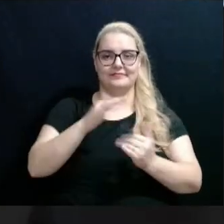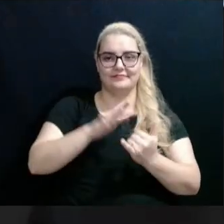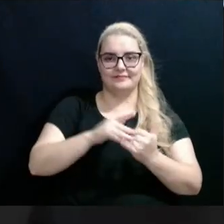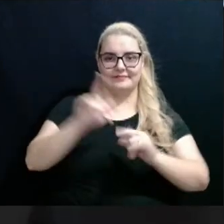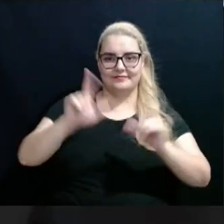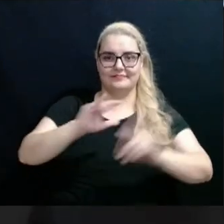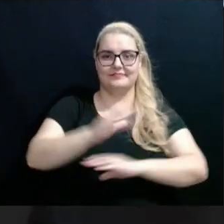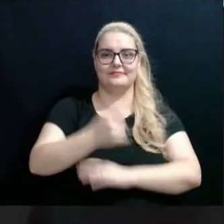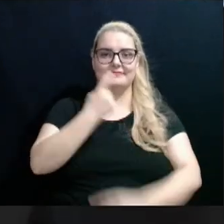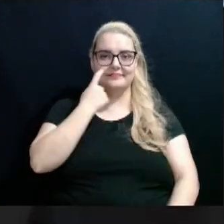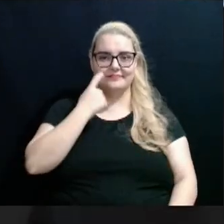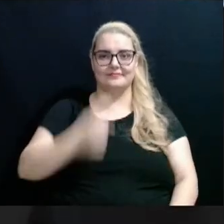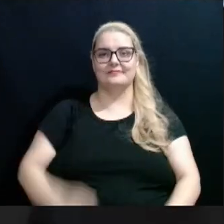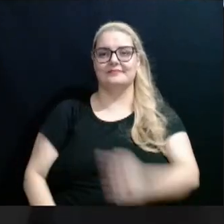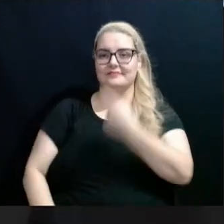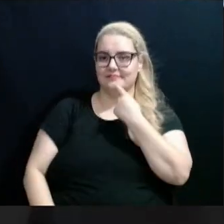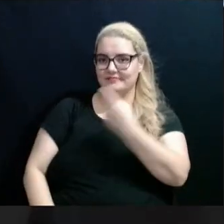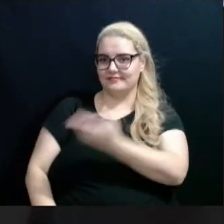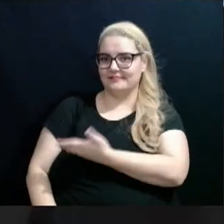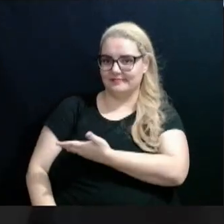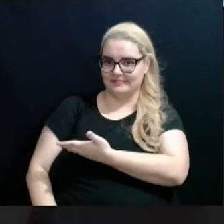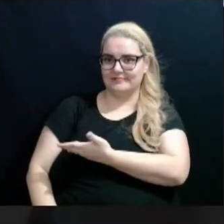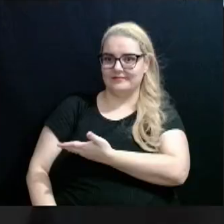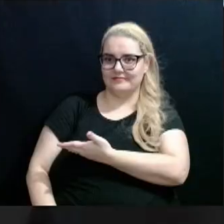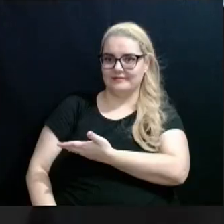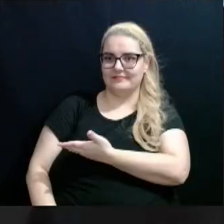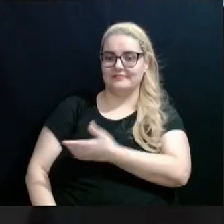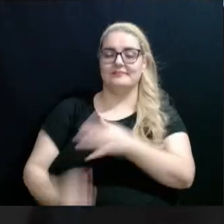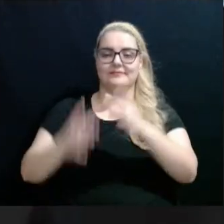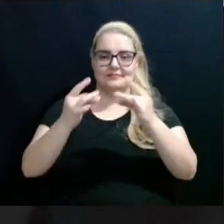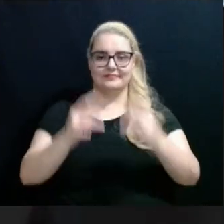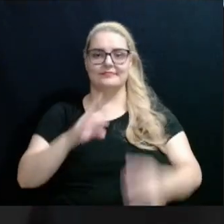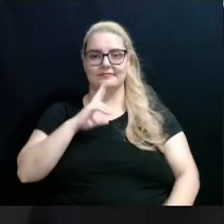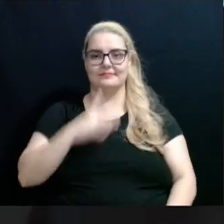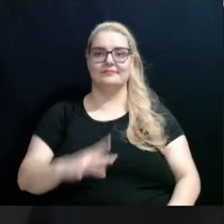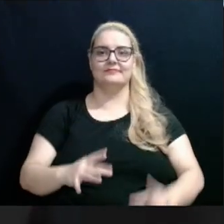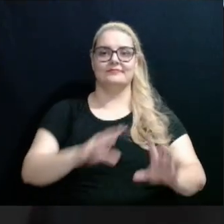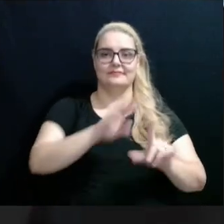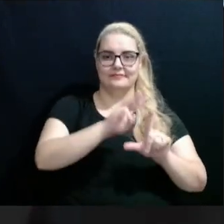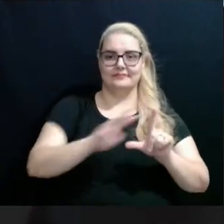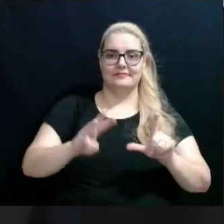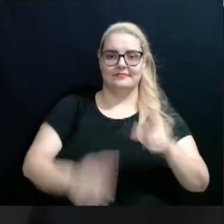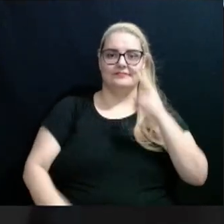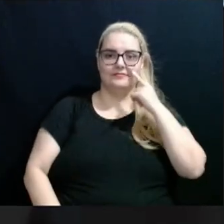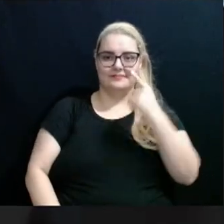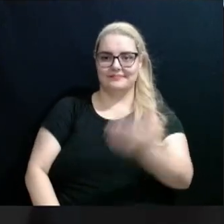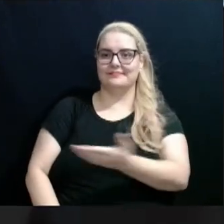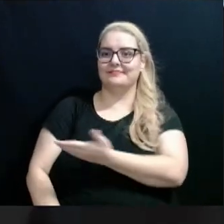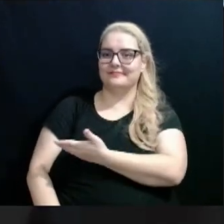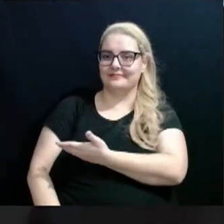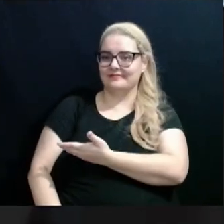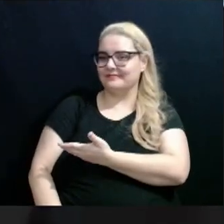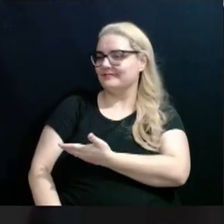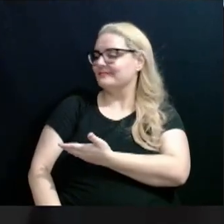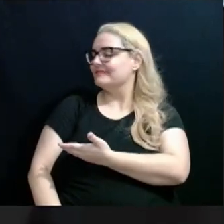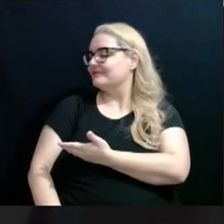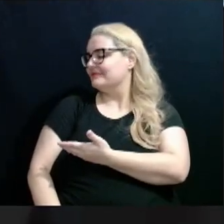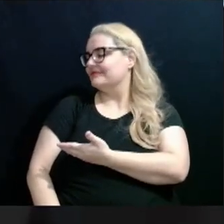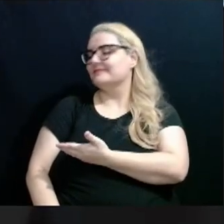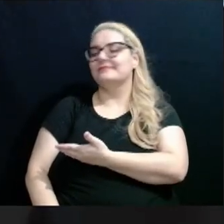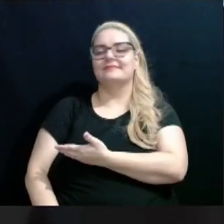Câmara Campinas e o resultado detalhado no site da Câmara, no endereço eletrônico